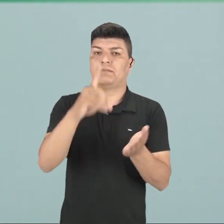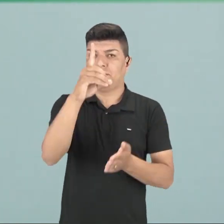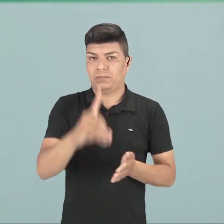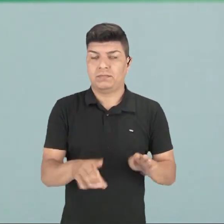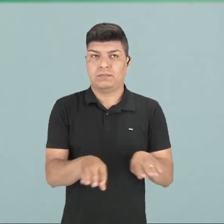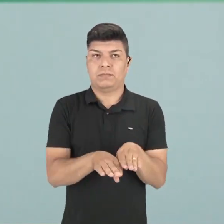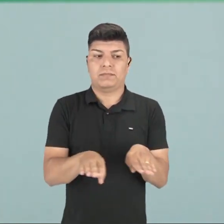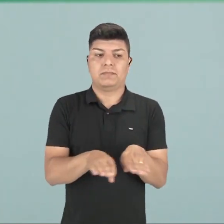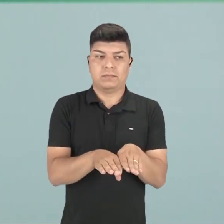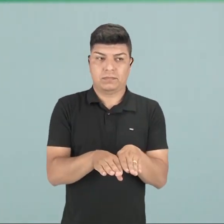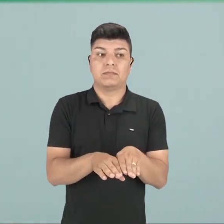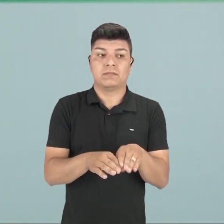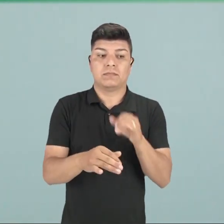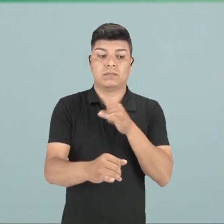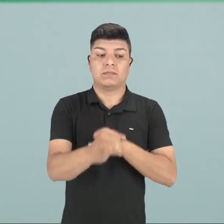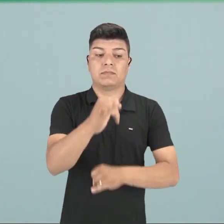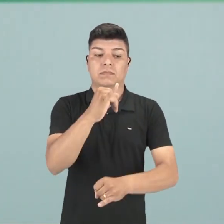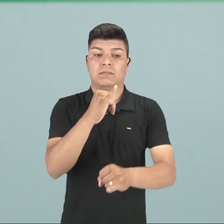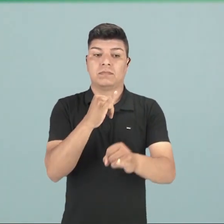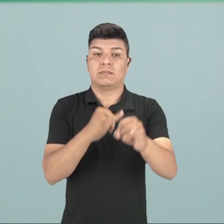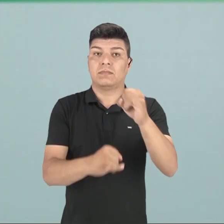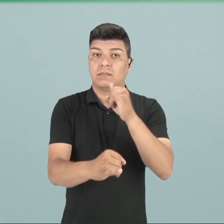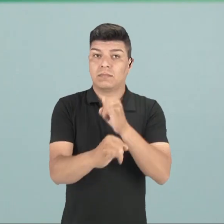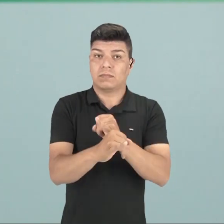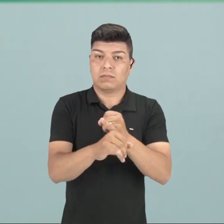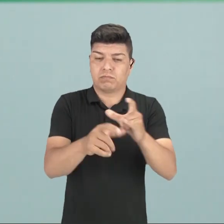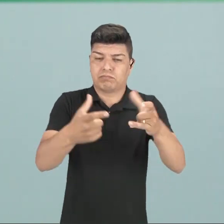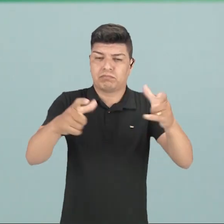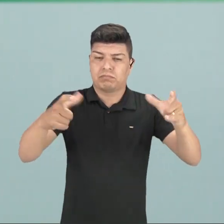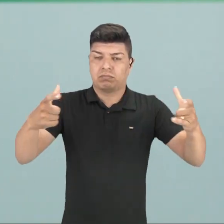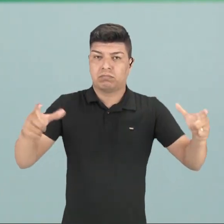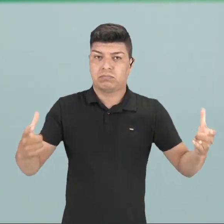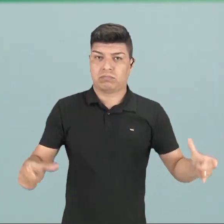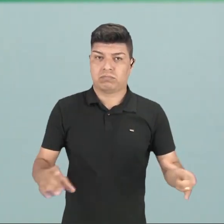direitos. Na internet, né, esse ambiente tão amplo e que